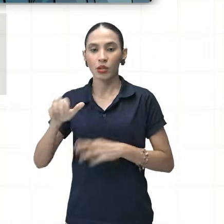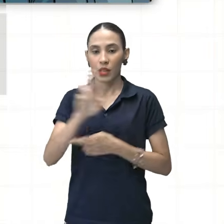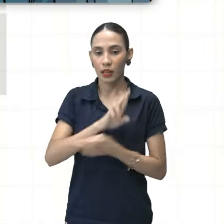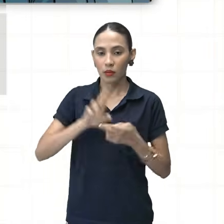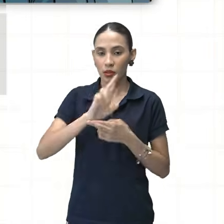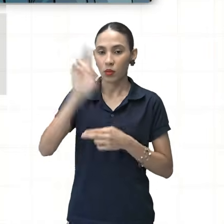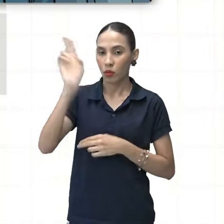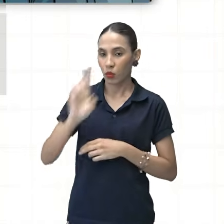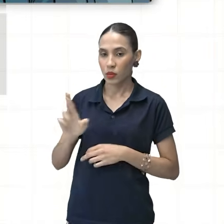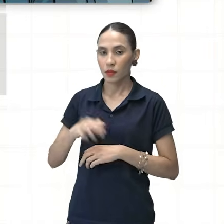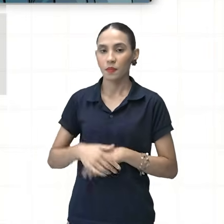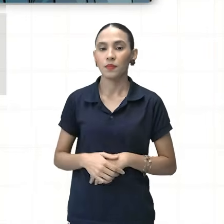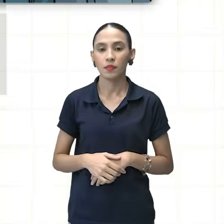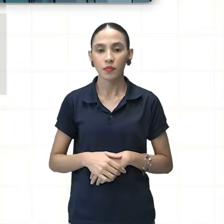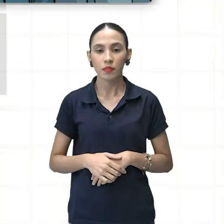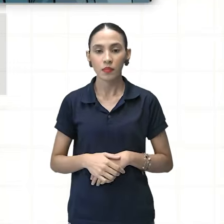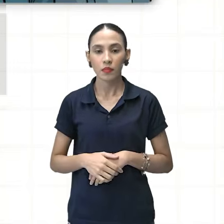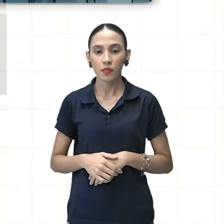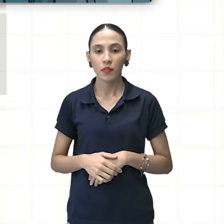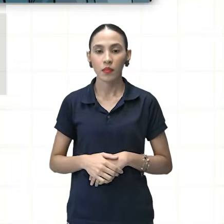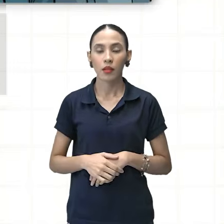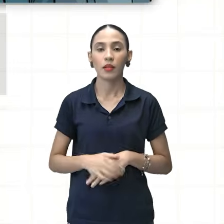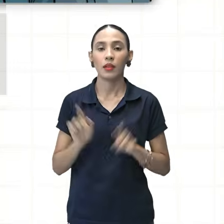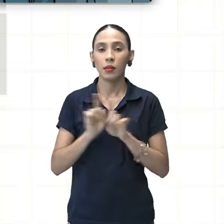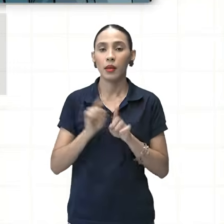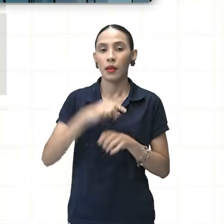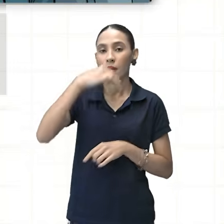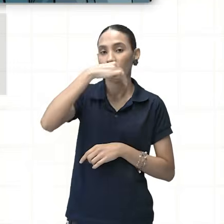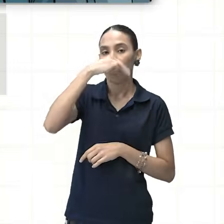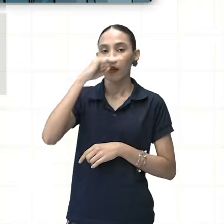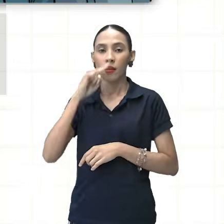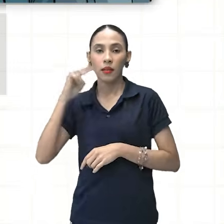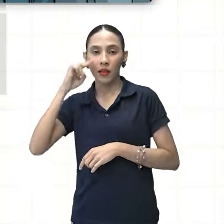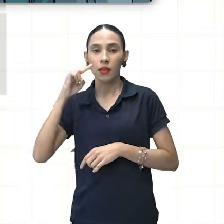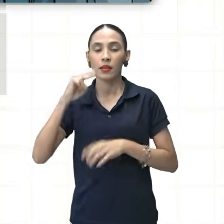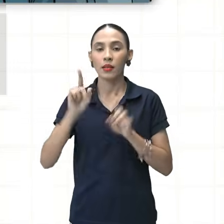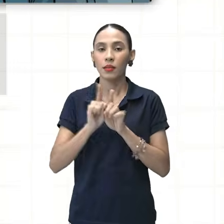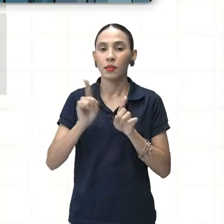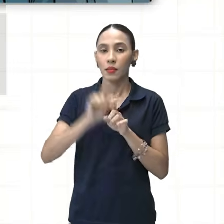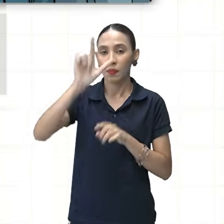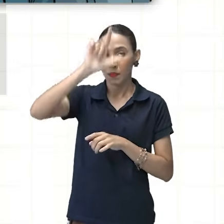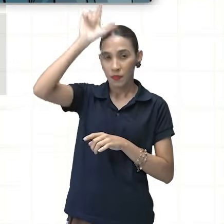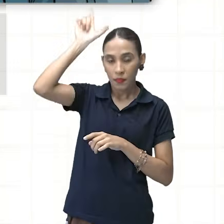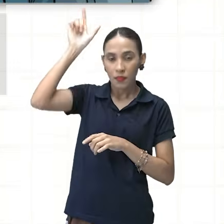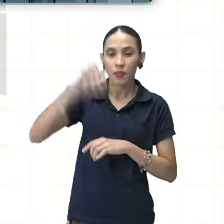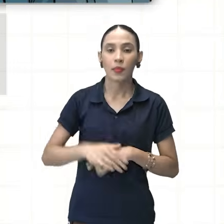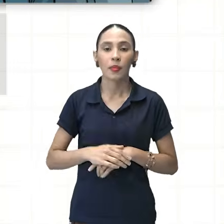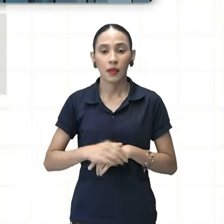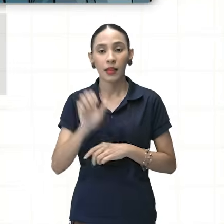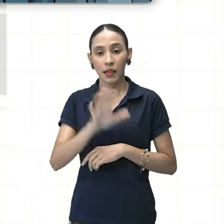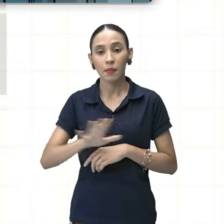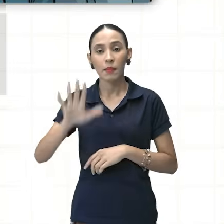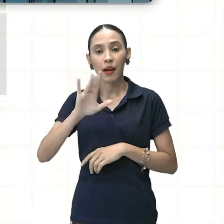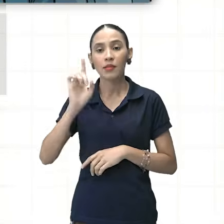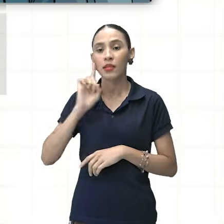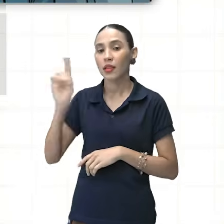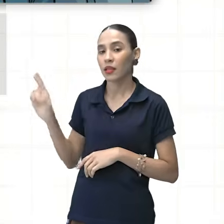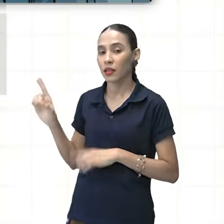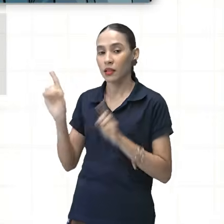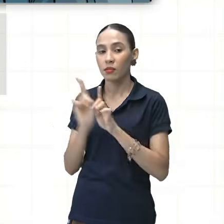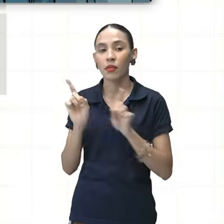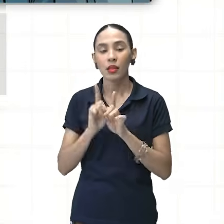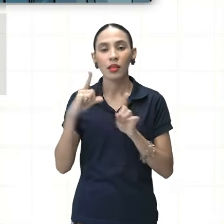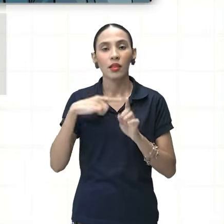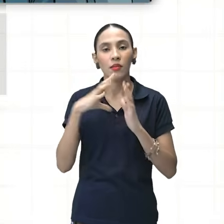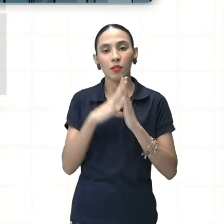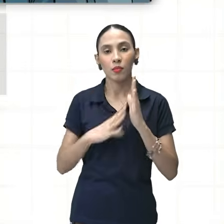certo? Aqui. E Lenin e Trotsky também estão presentes nessa imagem. Então, vamos observar que houve um modelo